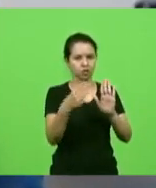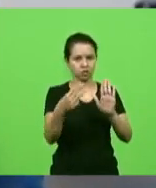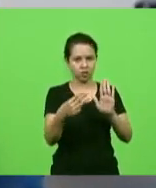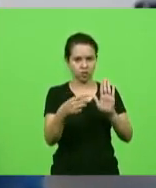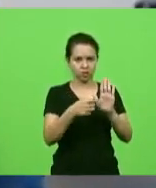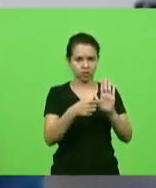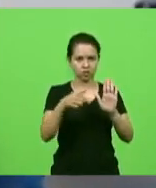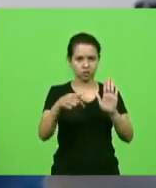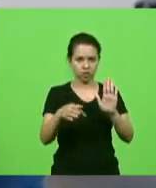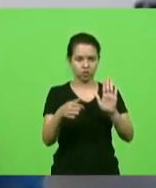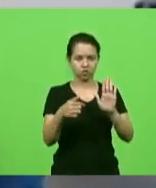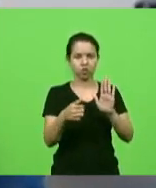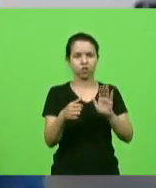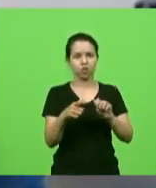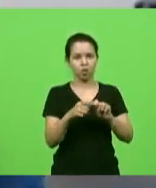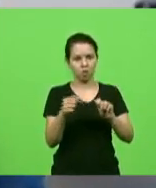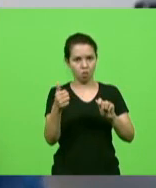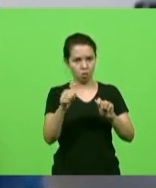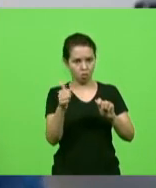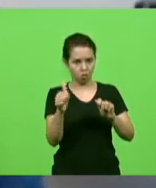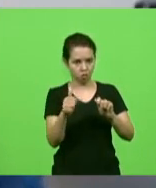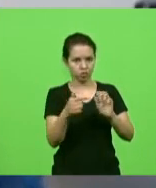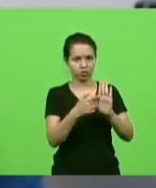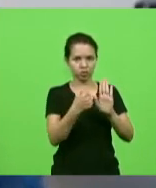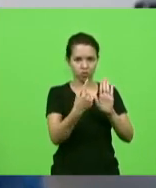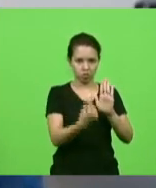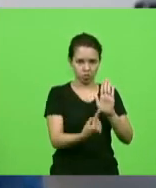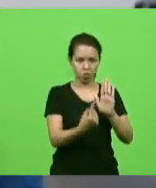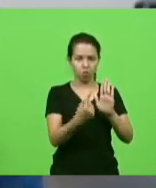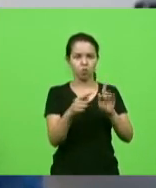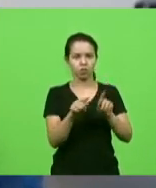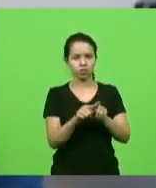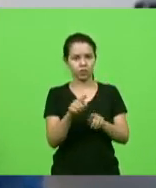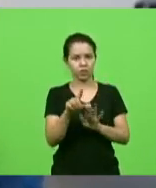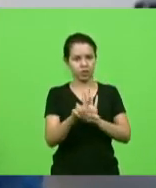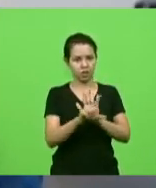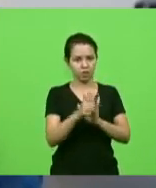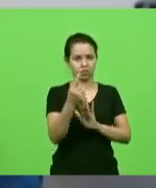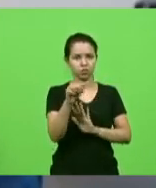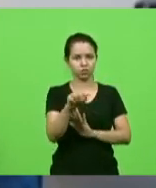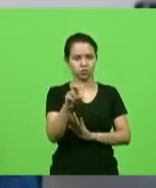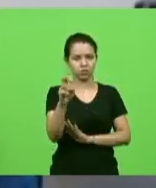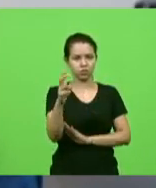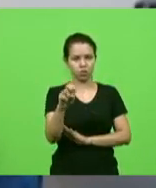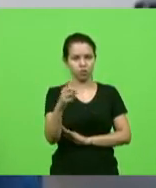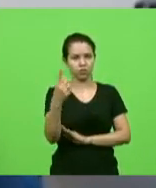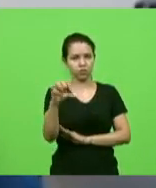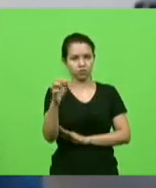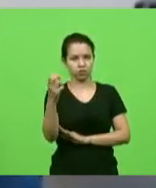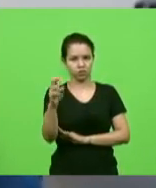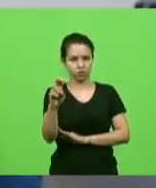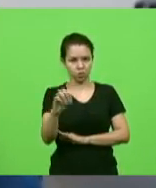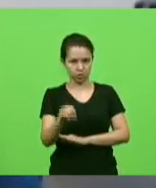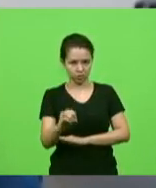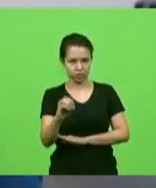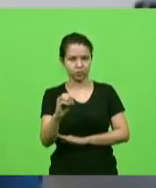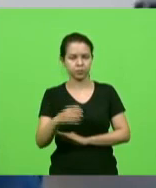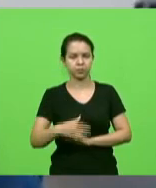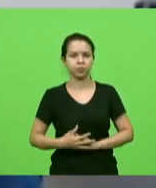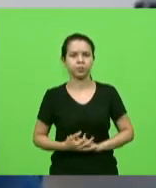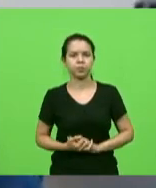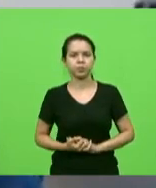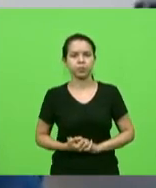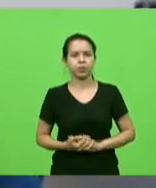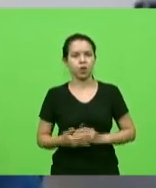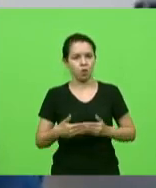e 11 e tem um duas vezes da lei 1.079 de 1950 o inicialmente gostaria de